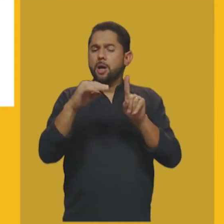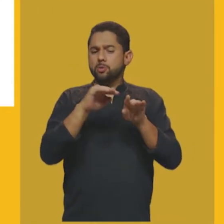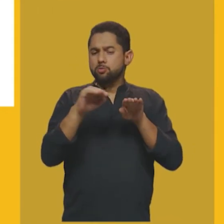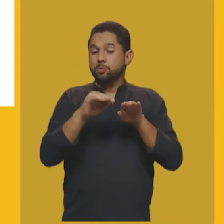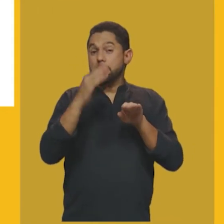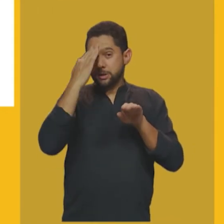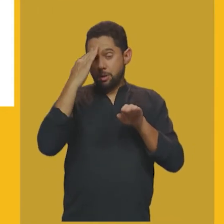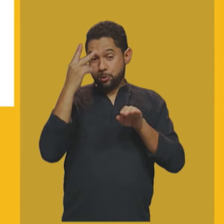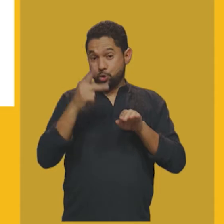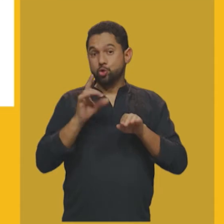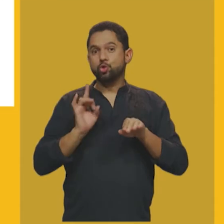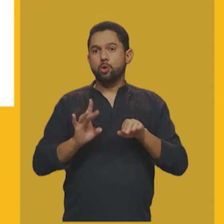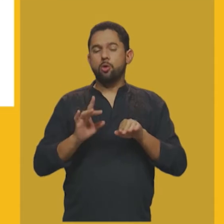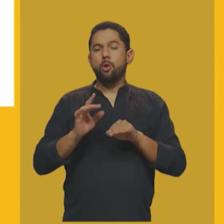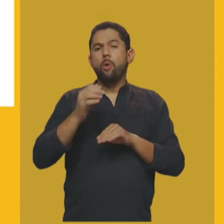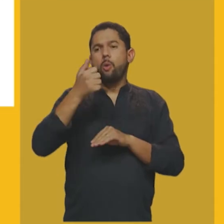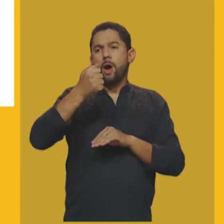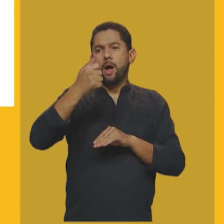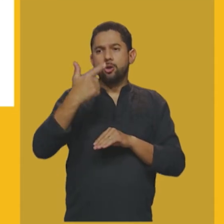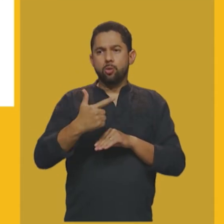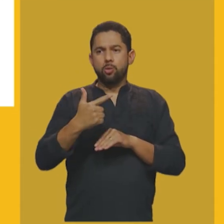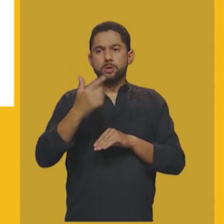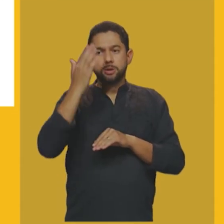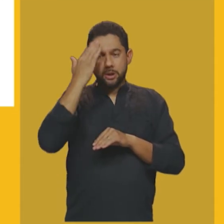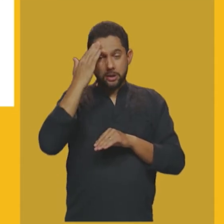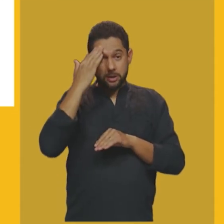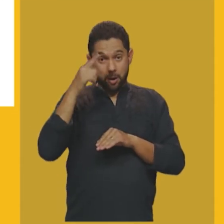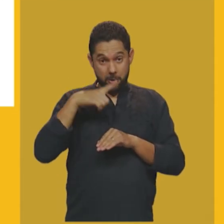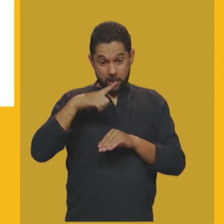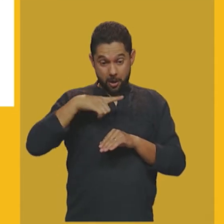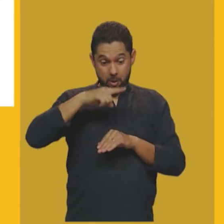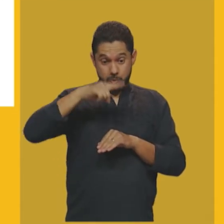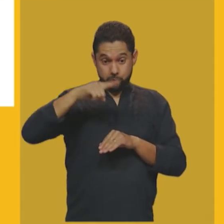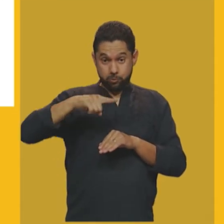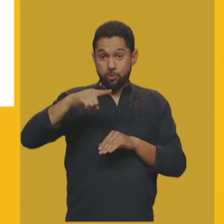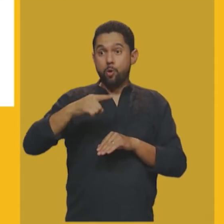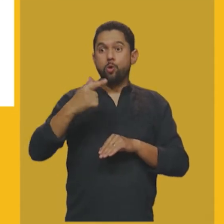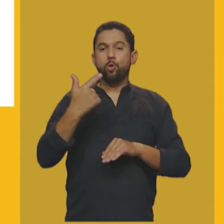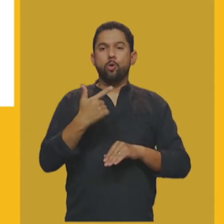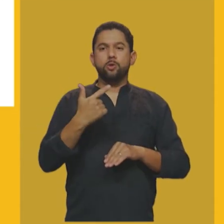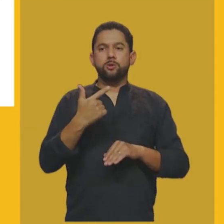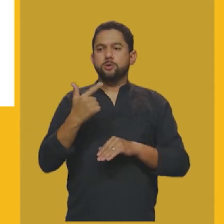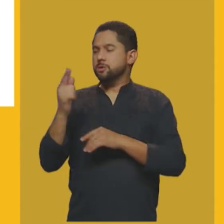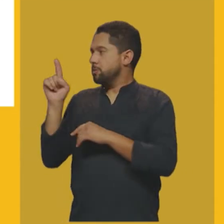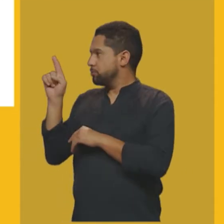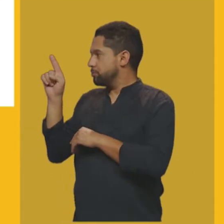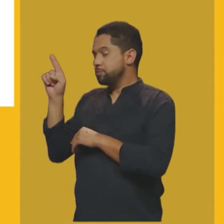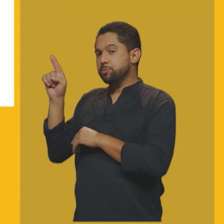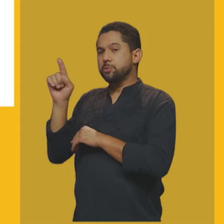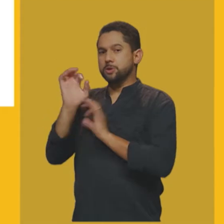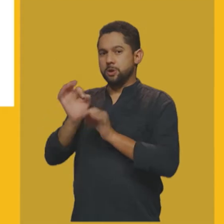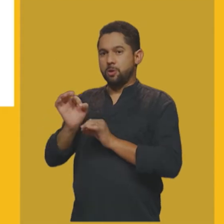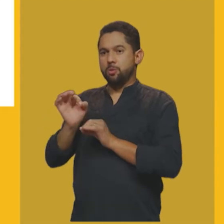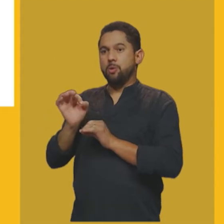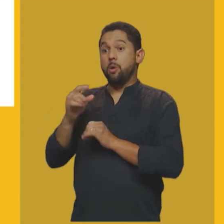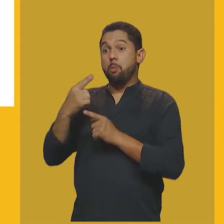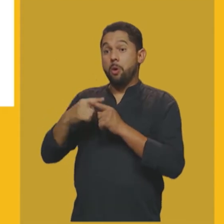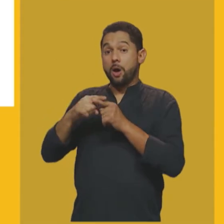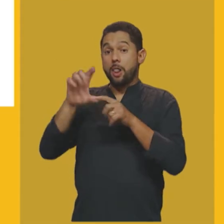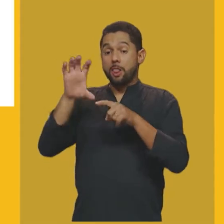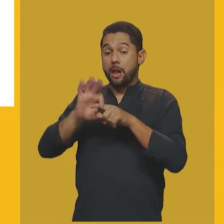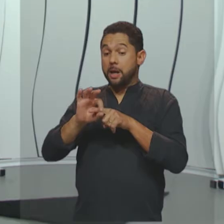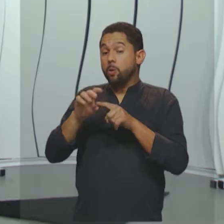O A2 mede a corrente que passa no resistor 2. Por quê? Porque ele está ligado em série somente com o